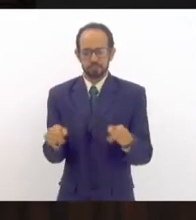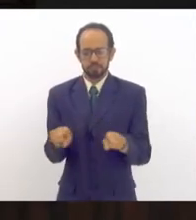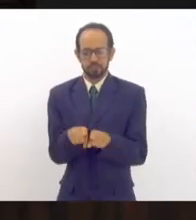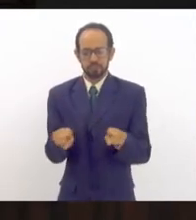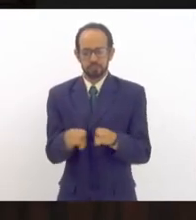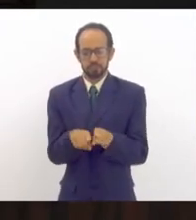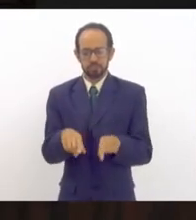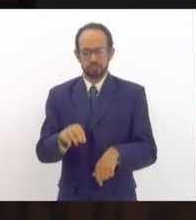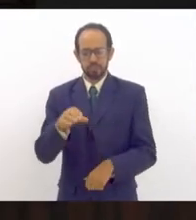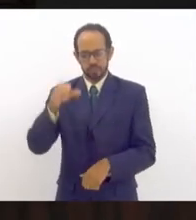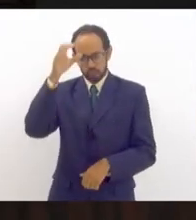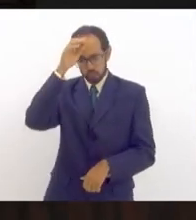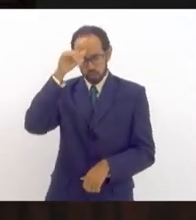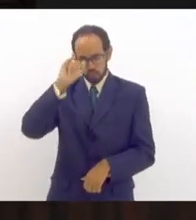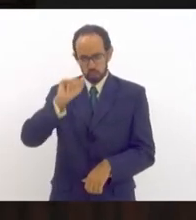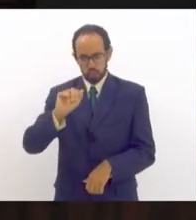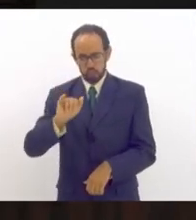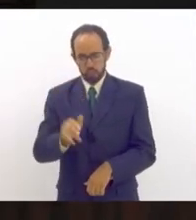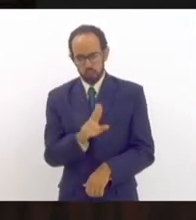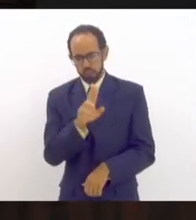tia Ju